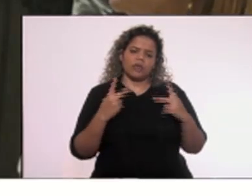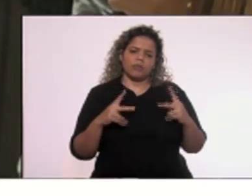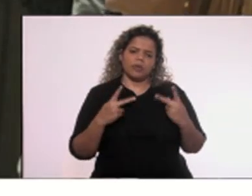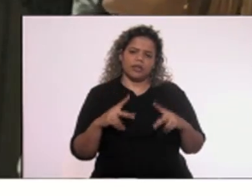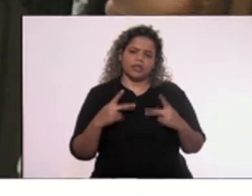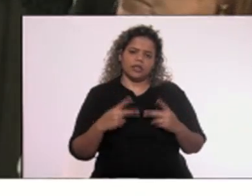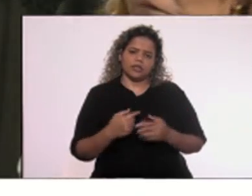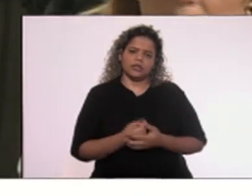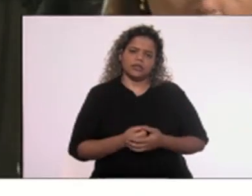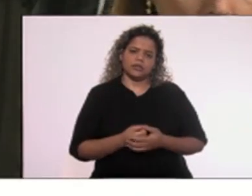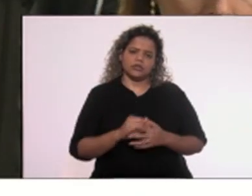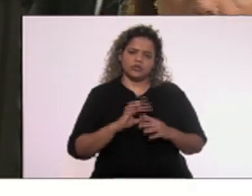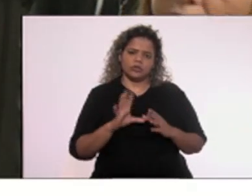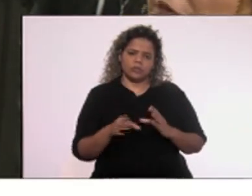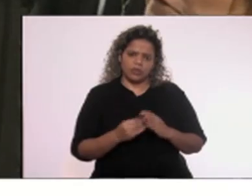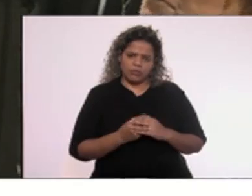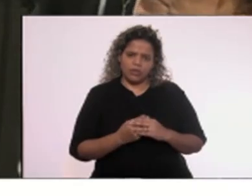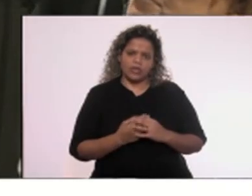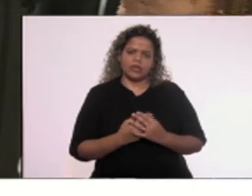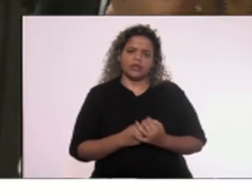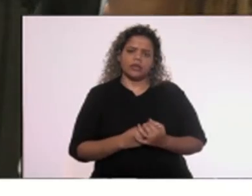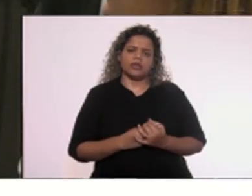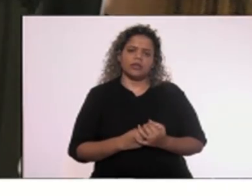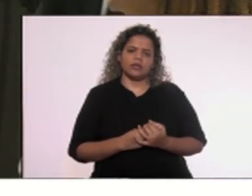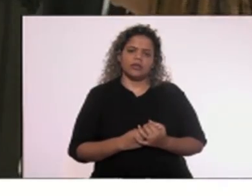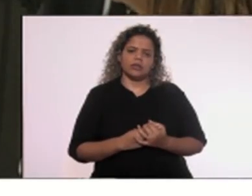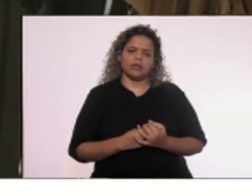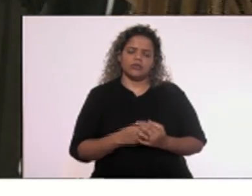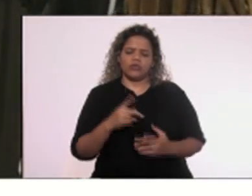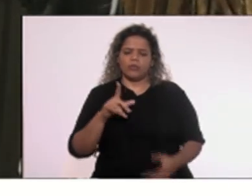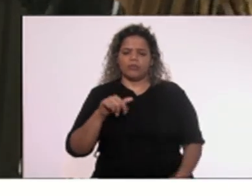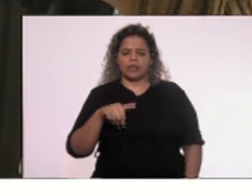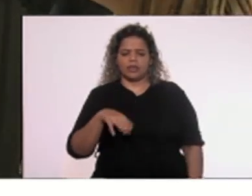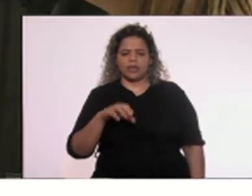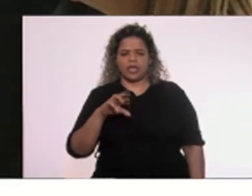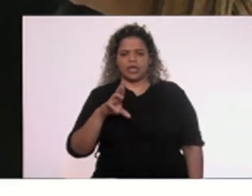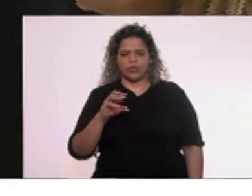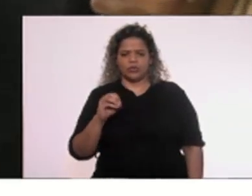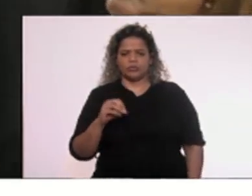parecer sobre as emendas de plenário.